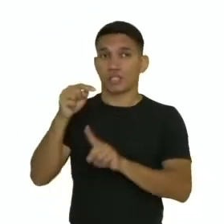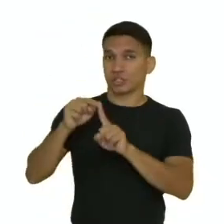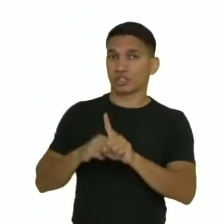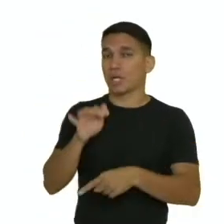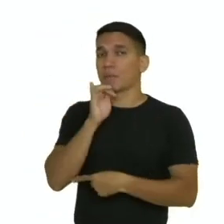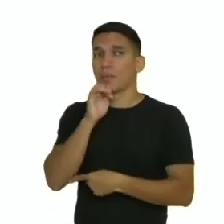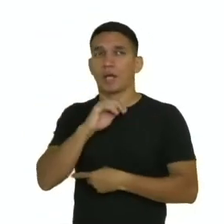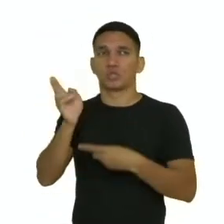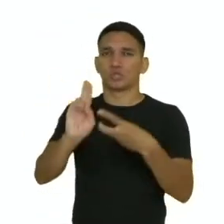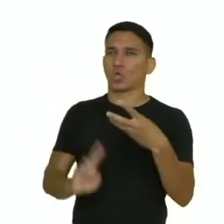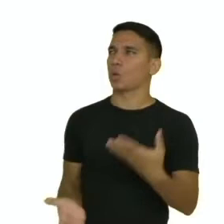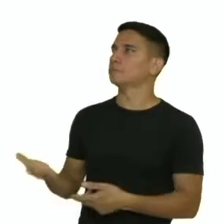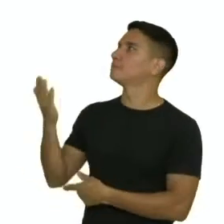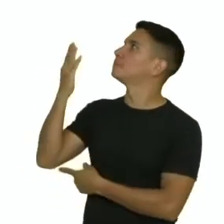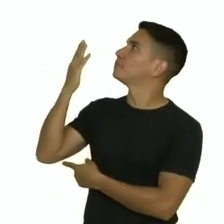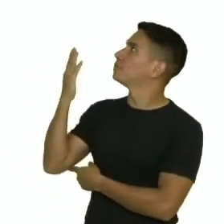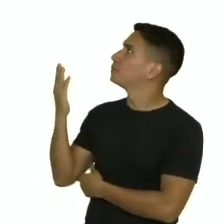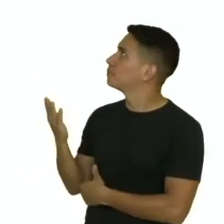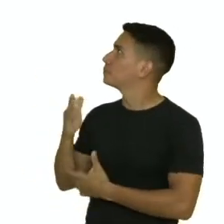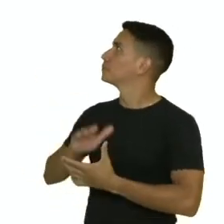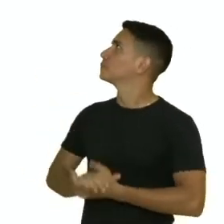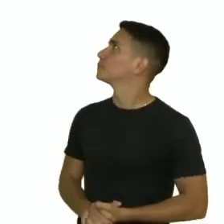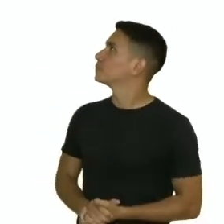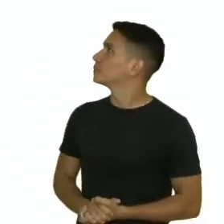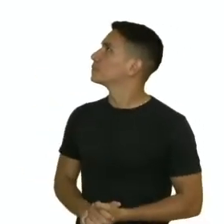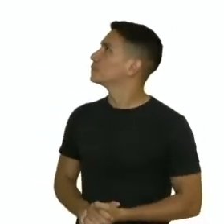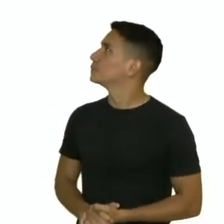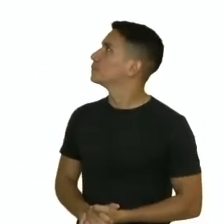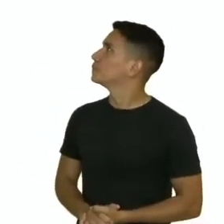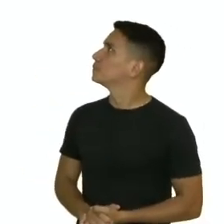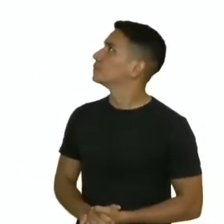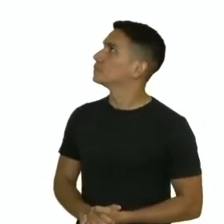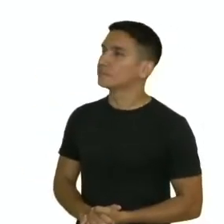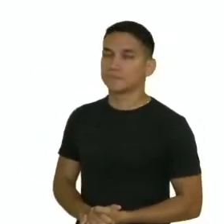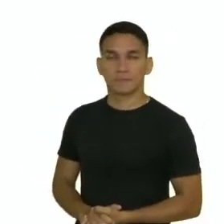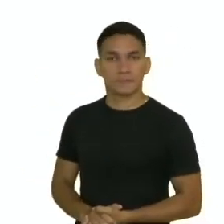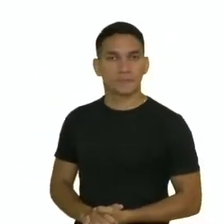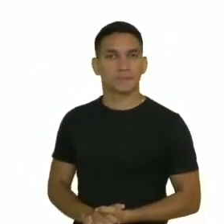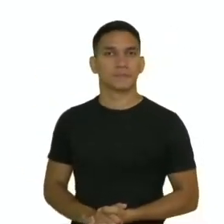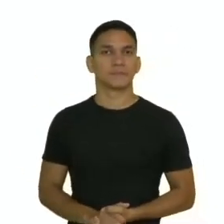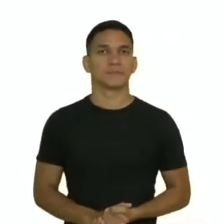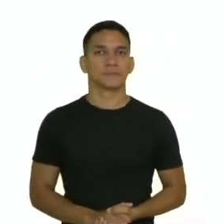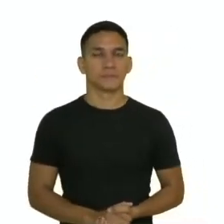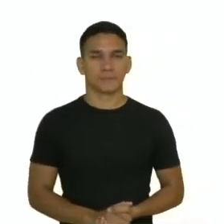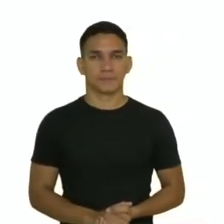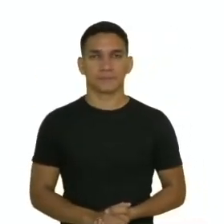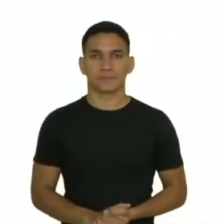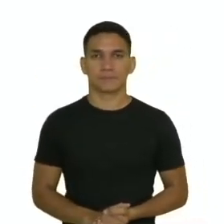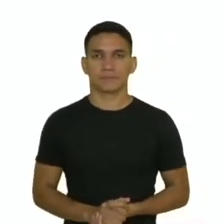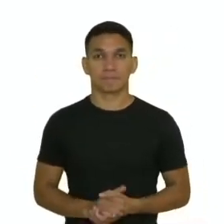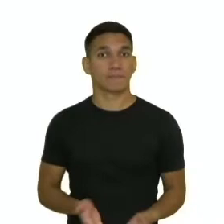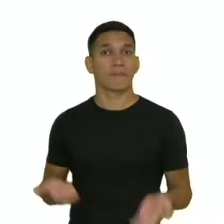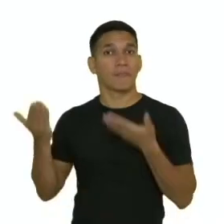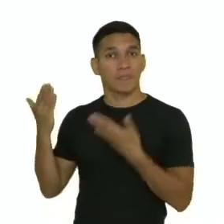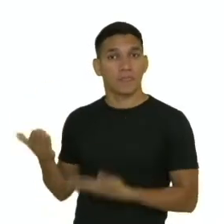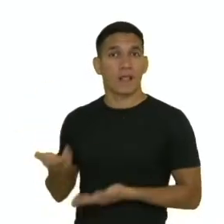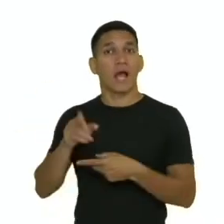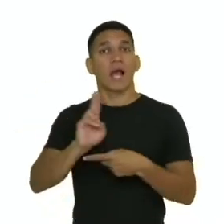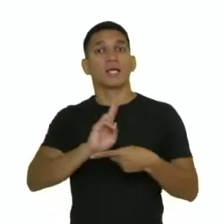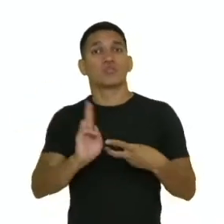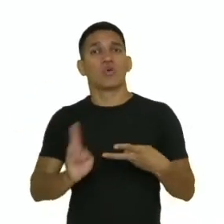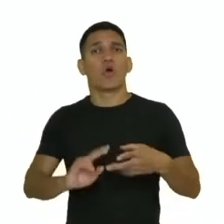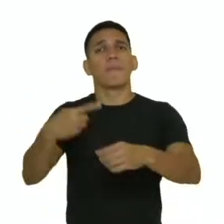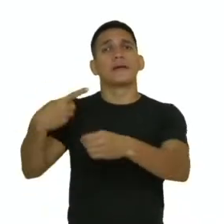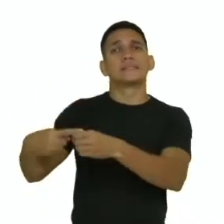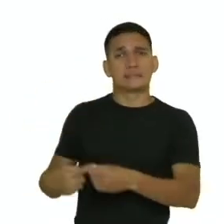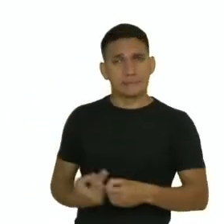Londres, Nova York, Tóquio, Chicago, Dubai, Hong Kong, Paris, Xangai, Singapura e Sydney. São Paulo e o